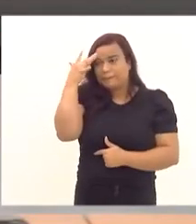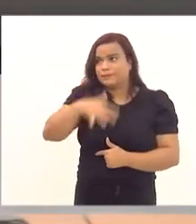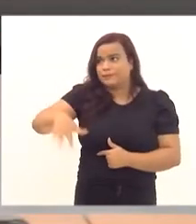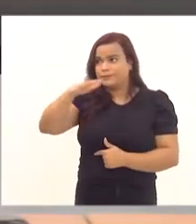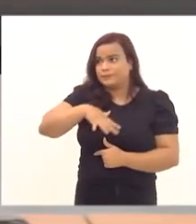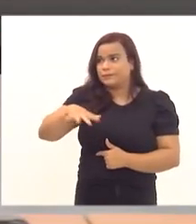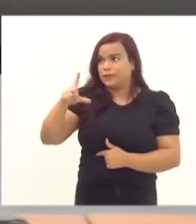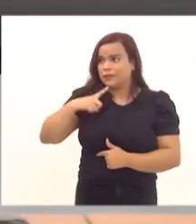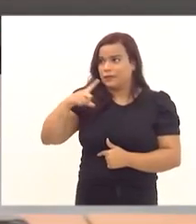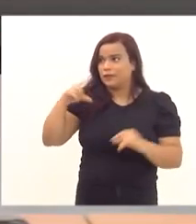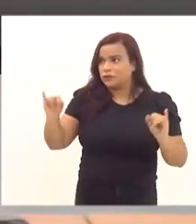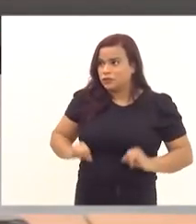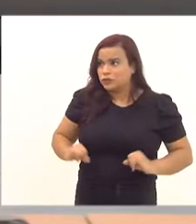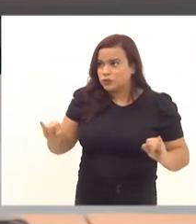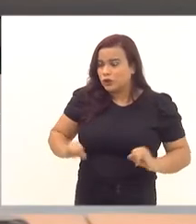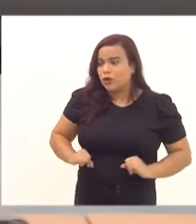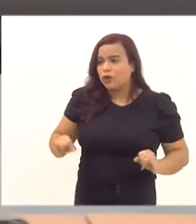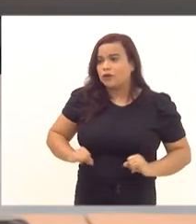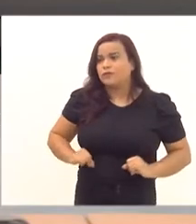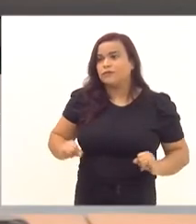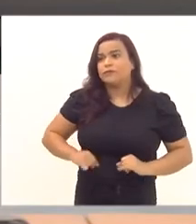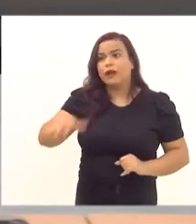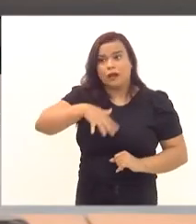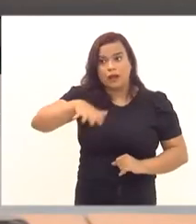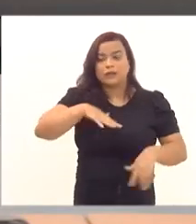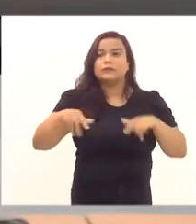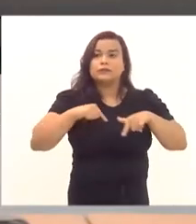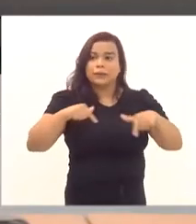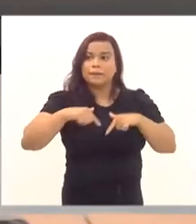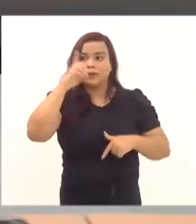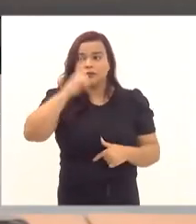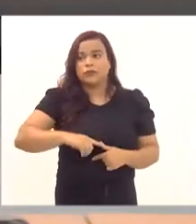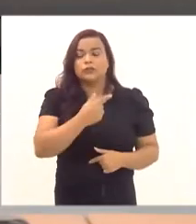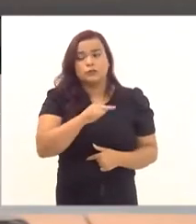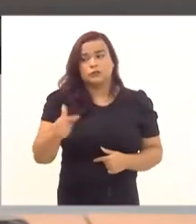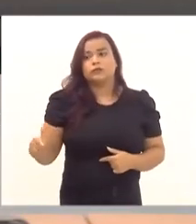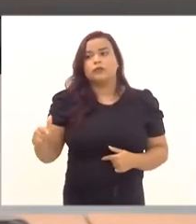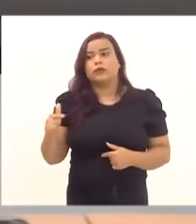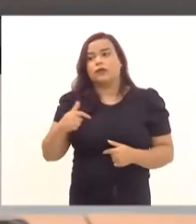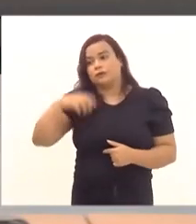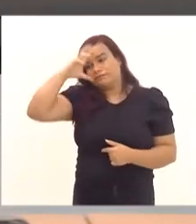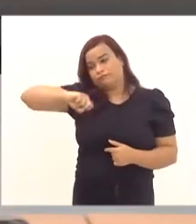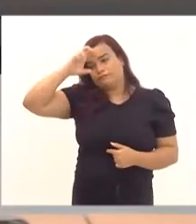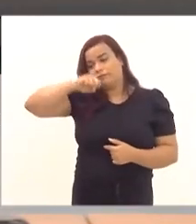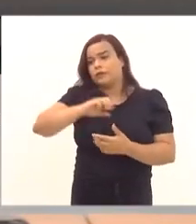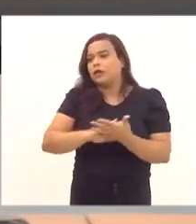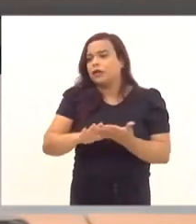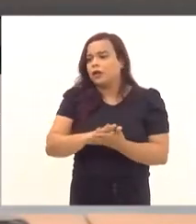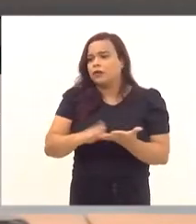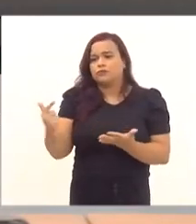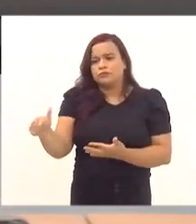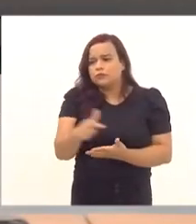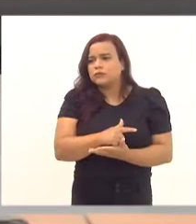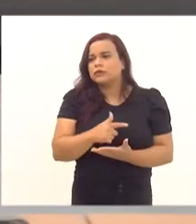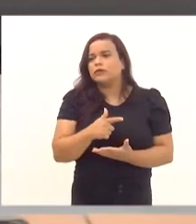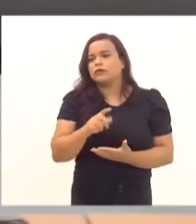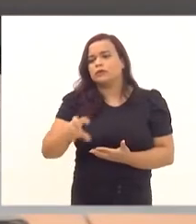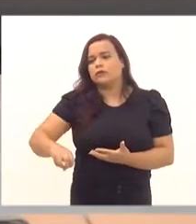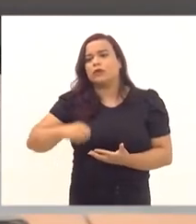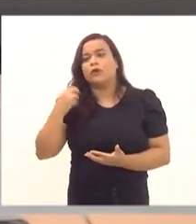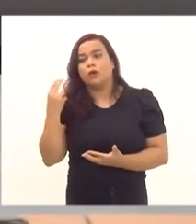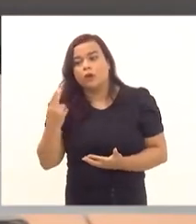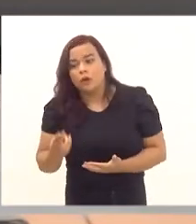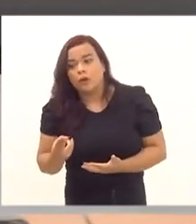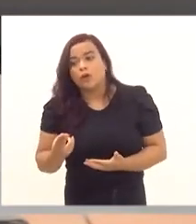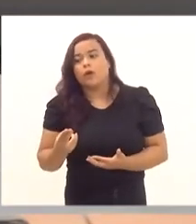tratados como vamos Paris no mundo do trabalho sem direitos sem perspectivas demitido da vitória da mente ou se são reintegrados que você